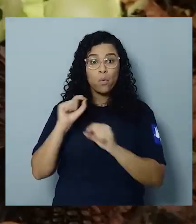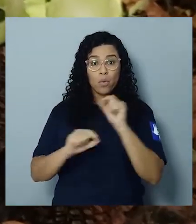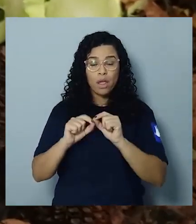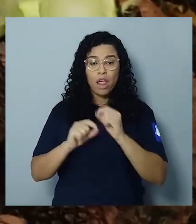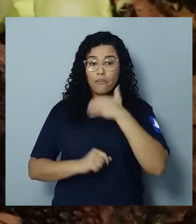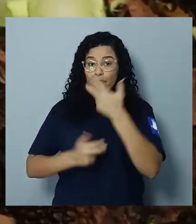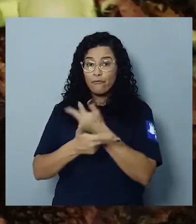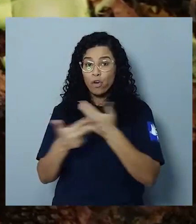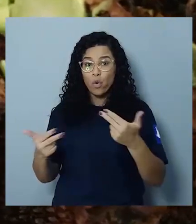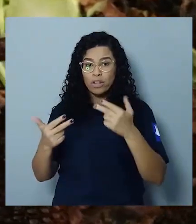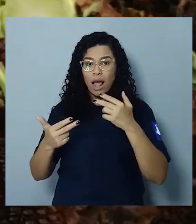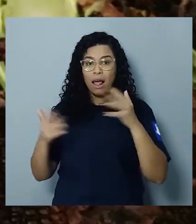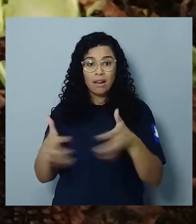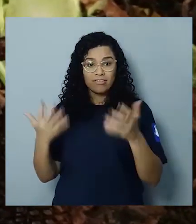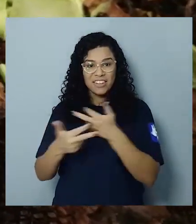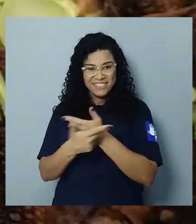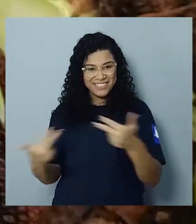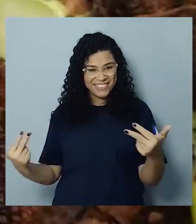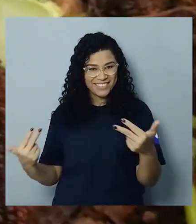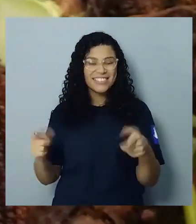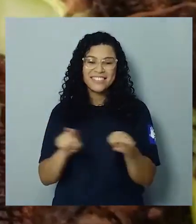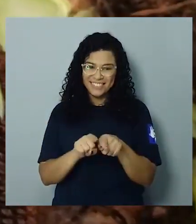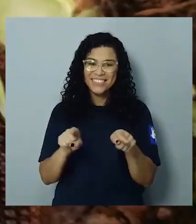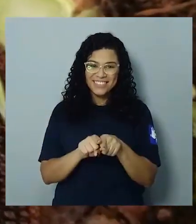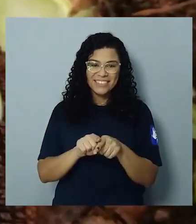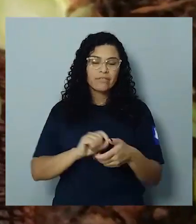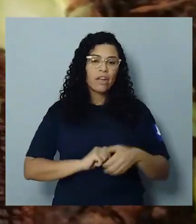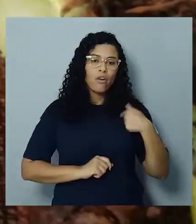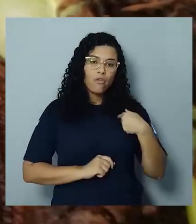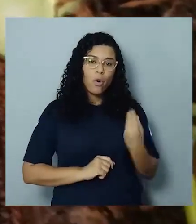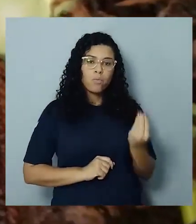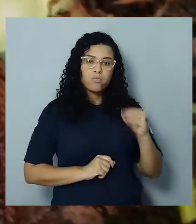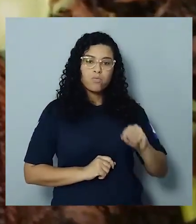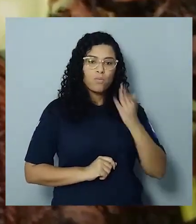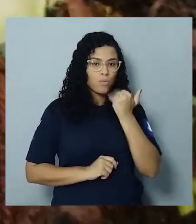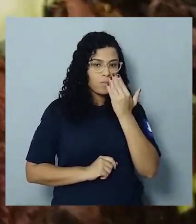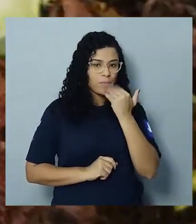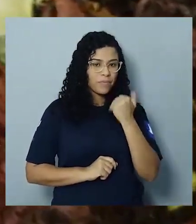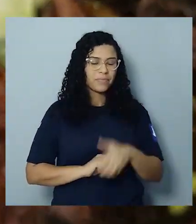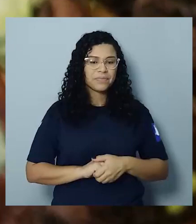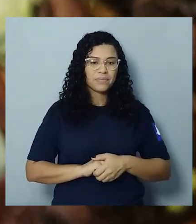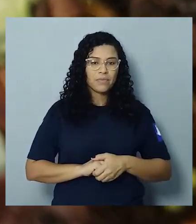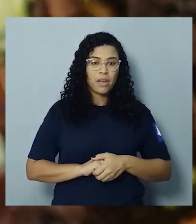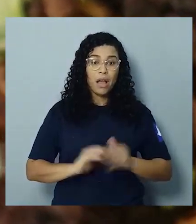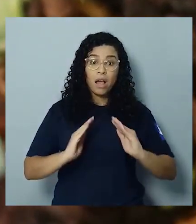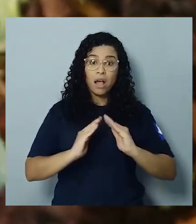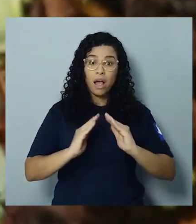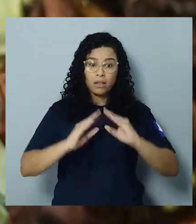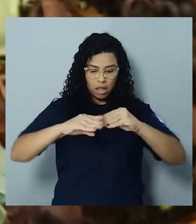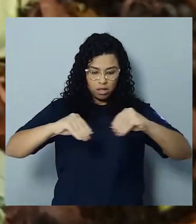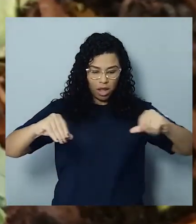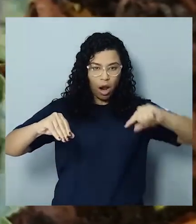Lagoa e fru o cavalo colocar comida para senhora uma LAN